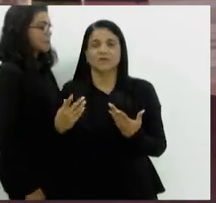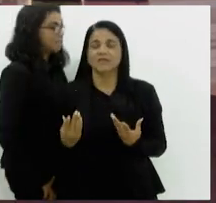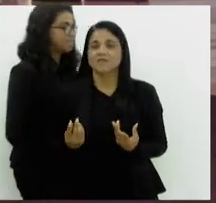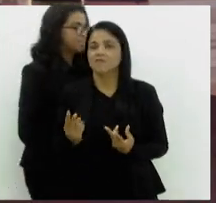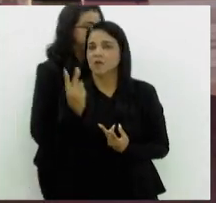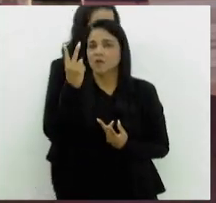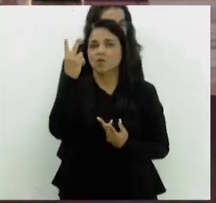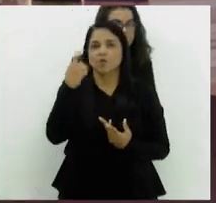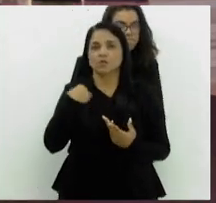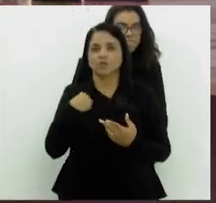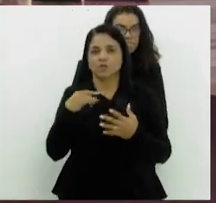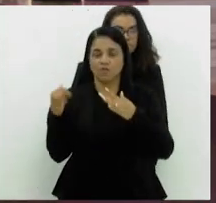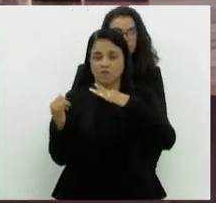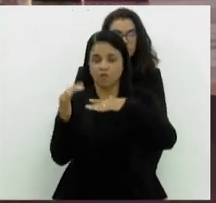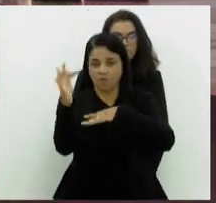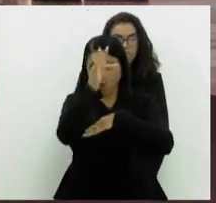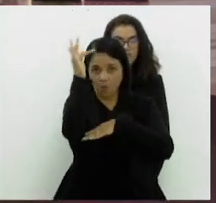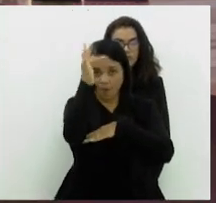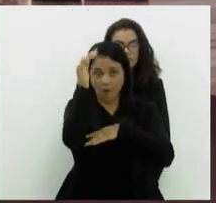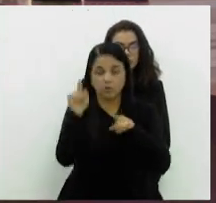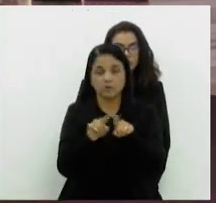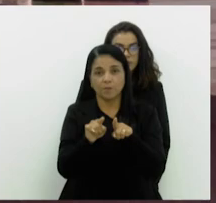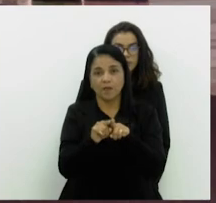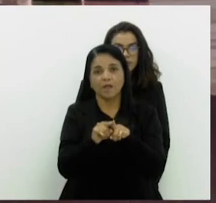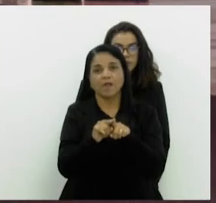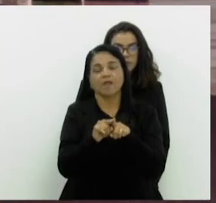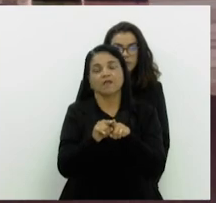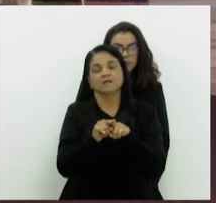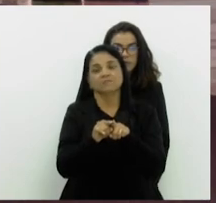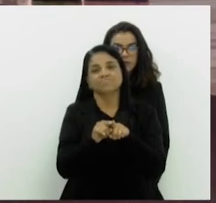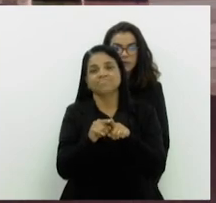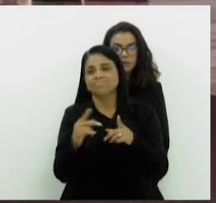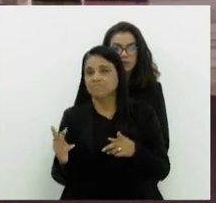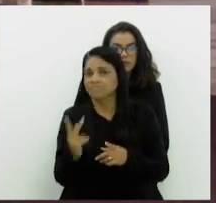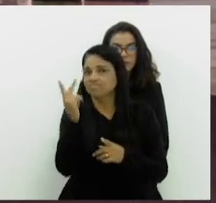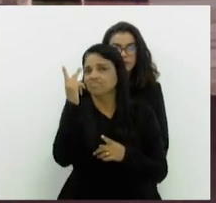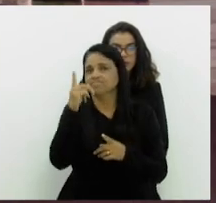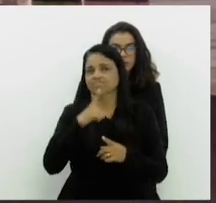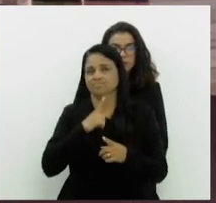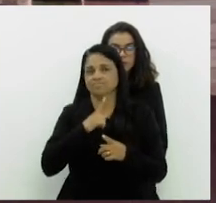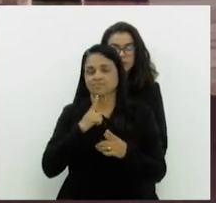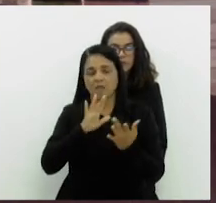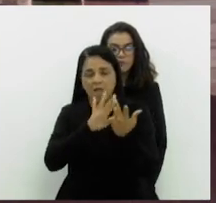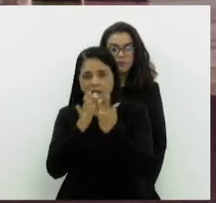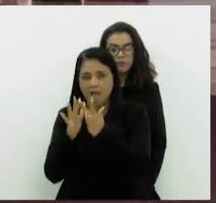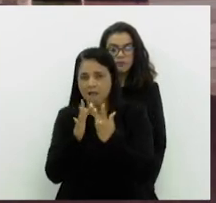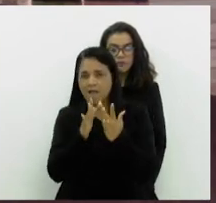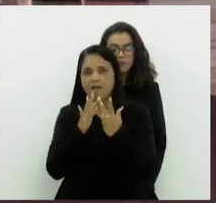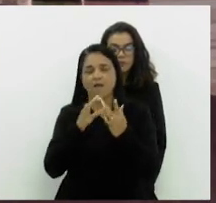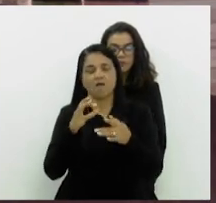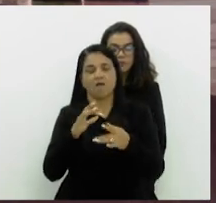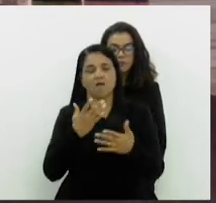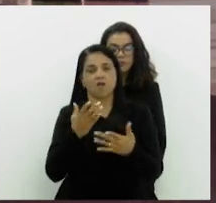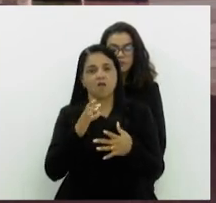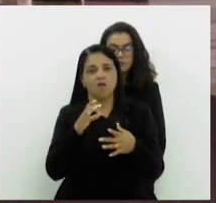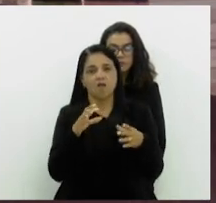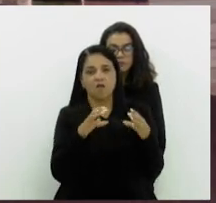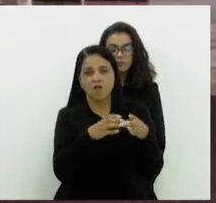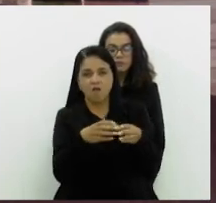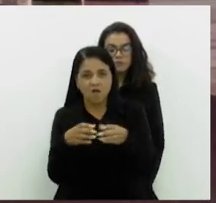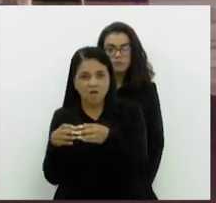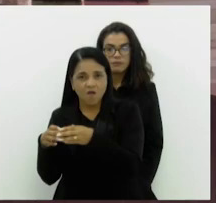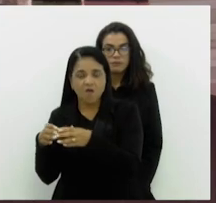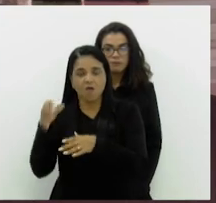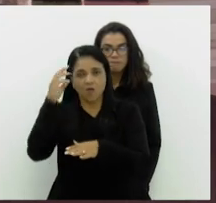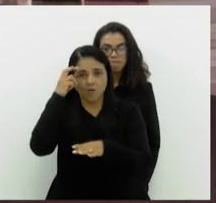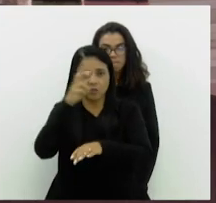sentido formal, mas rica também no sentido de aproximar culturas e